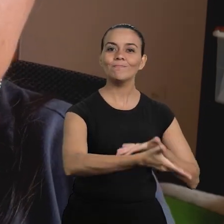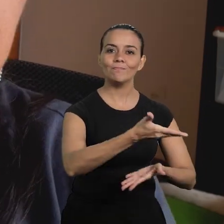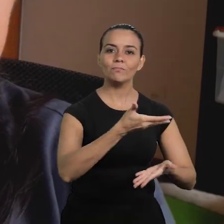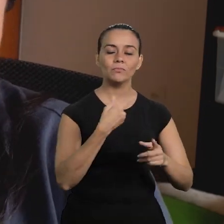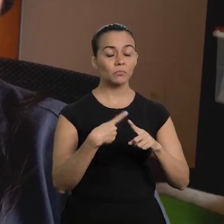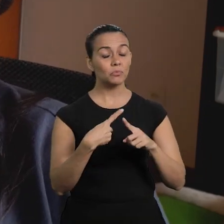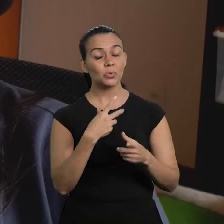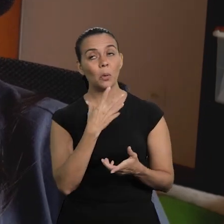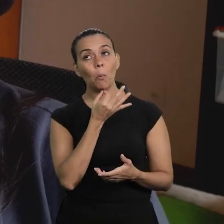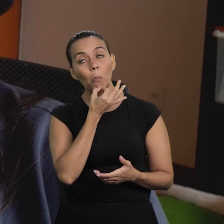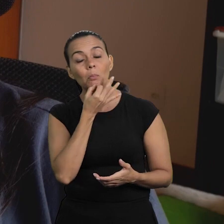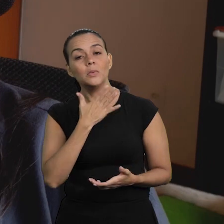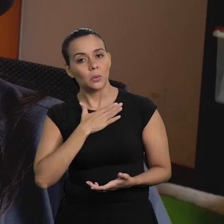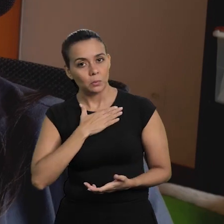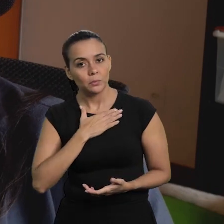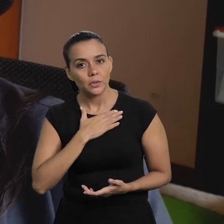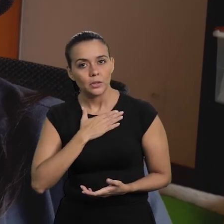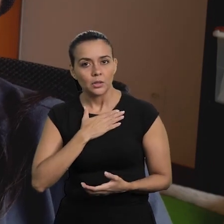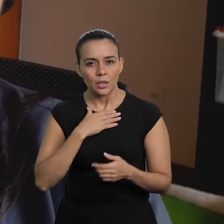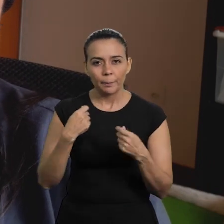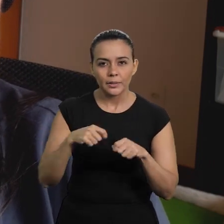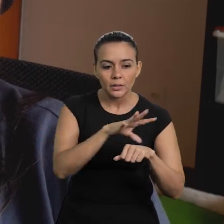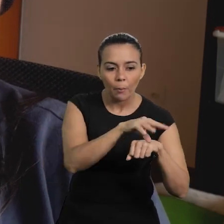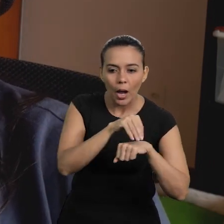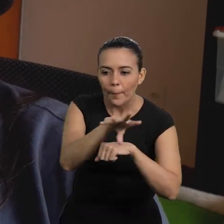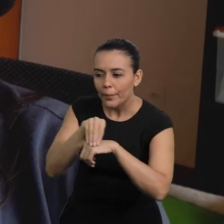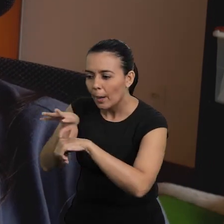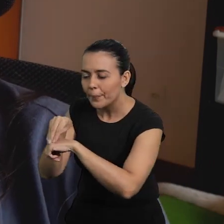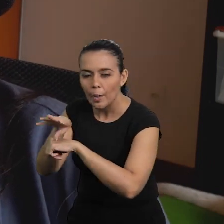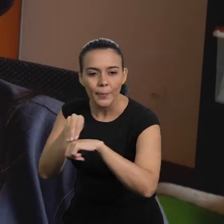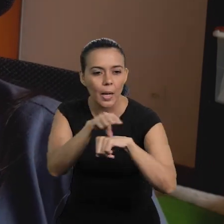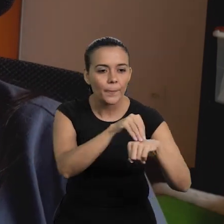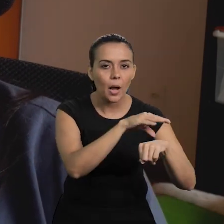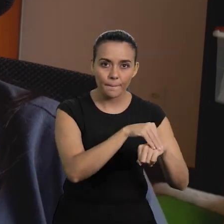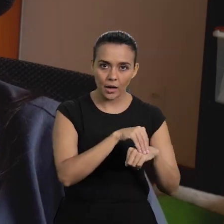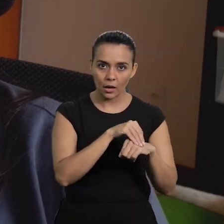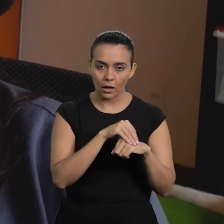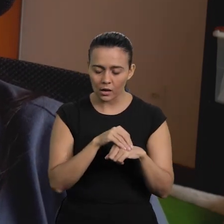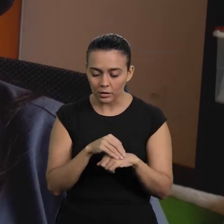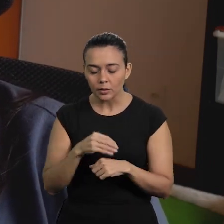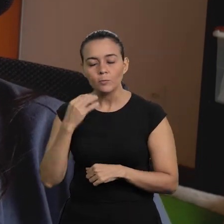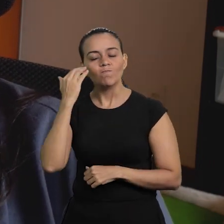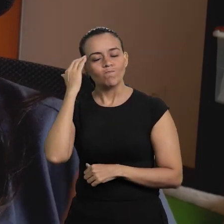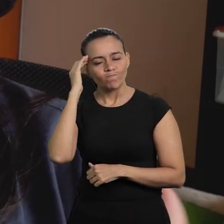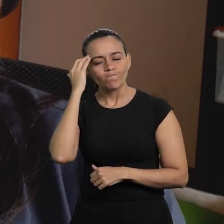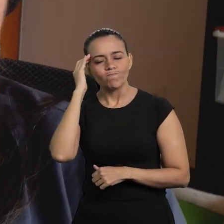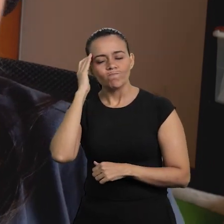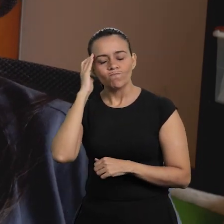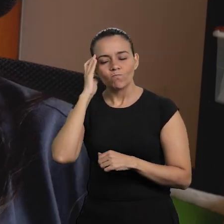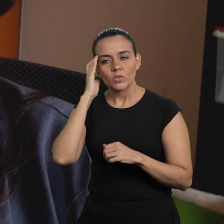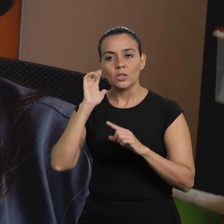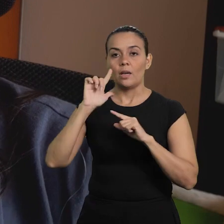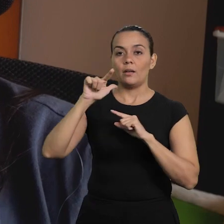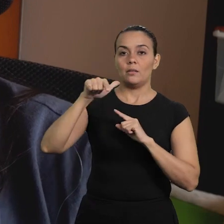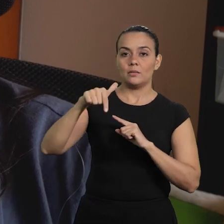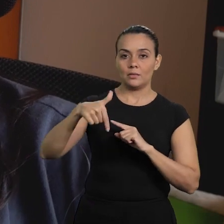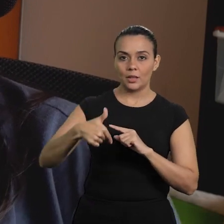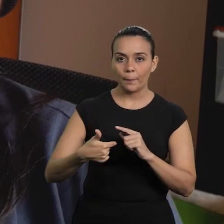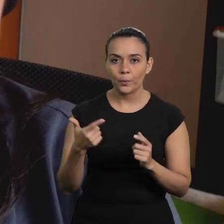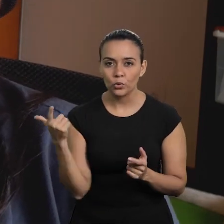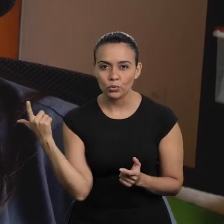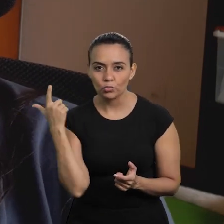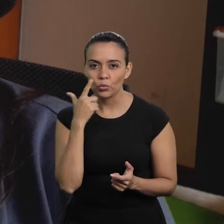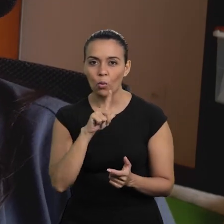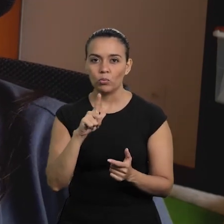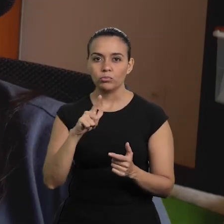porque eu acho que é exatamente a partir de novos conhecimentos que a gente vai construir, né, juntando as